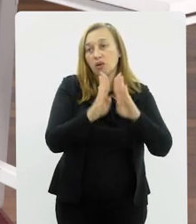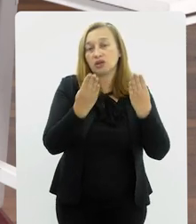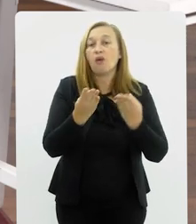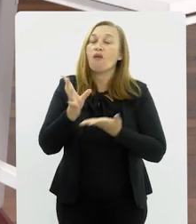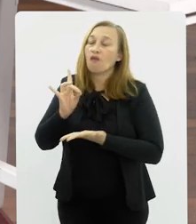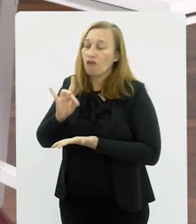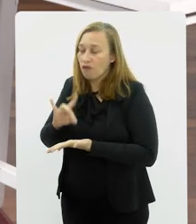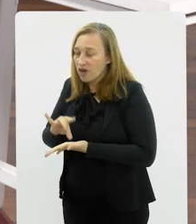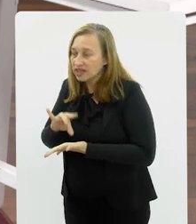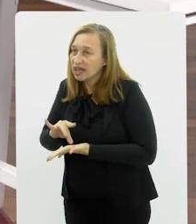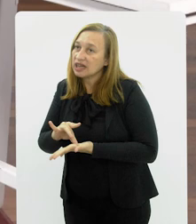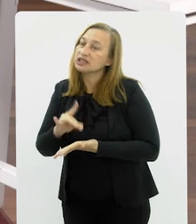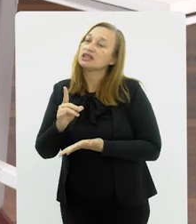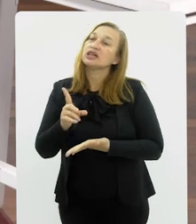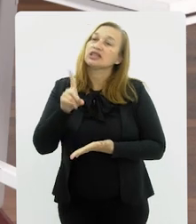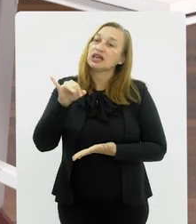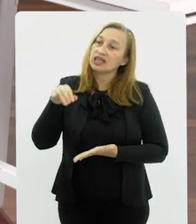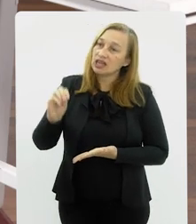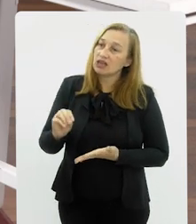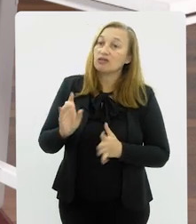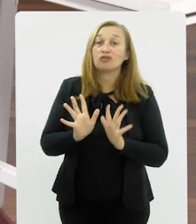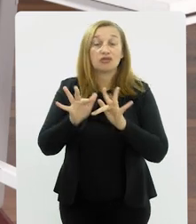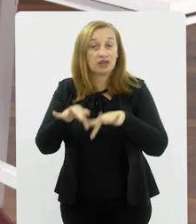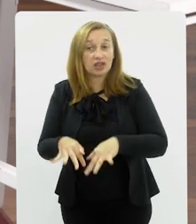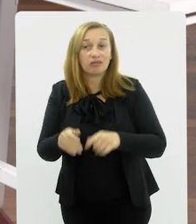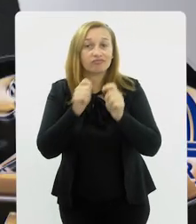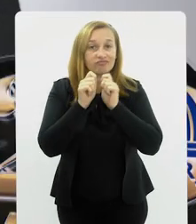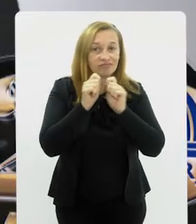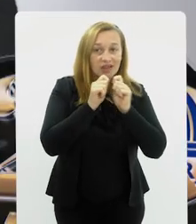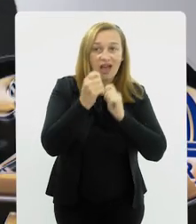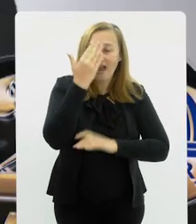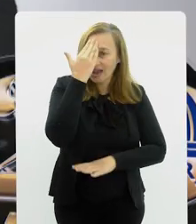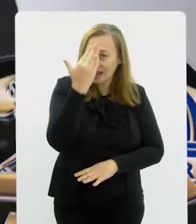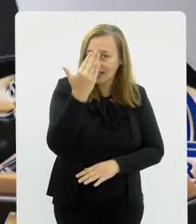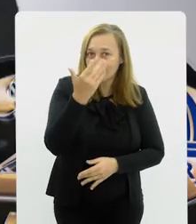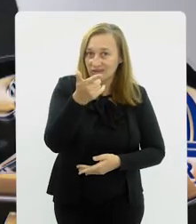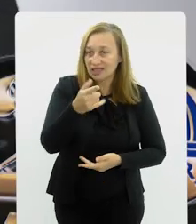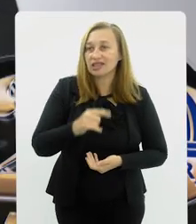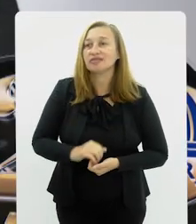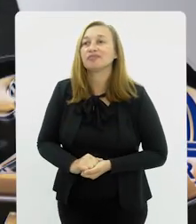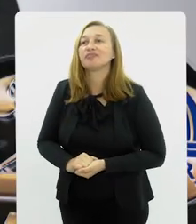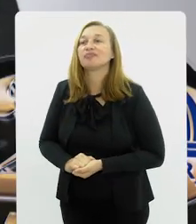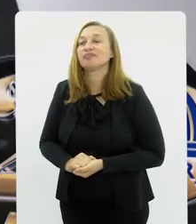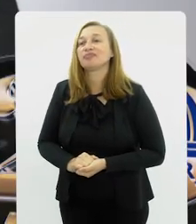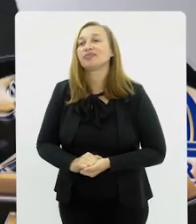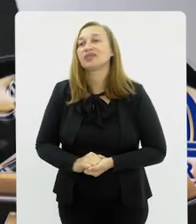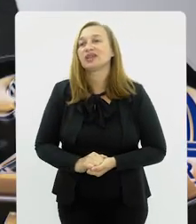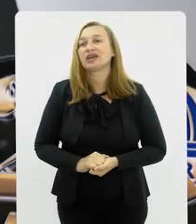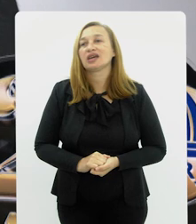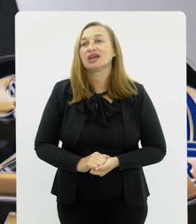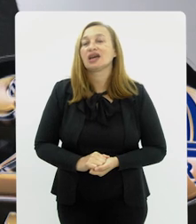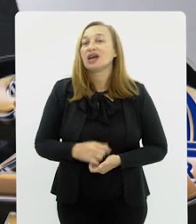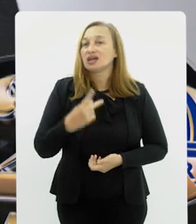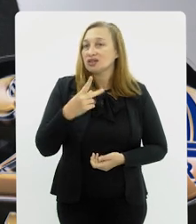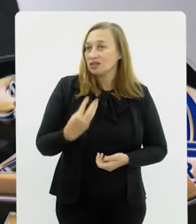profissionais de fora. Danilo, nós já estamos nos encaminhando aí para o final da nossa entrevista. Quero te agradecer